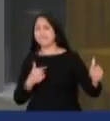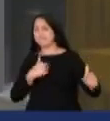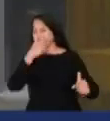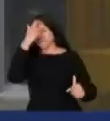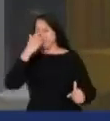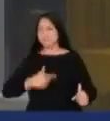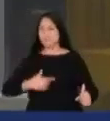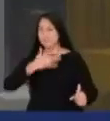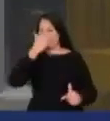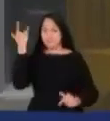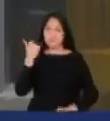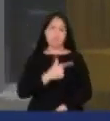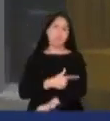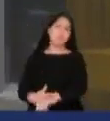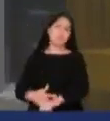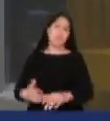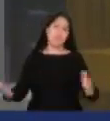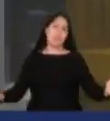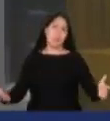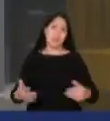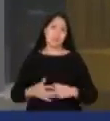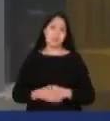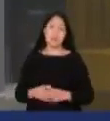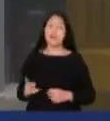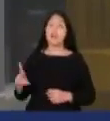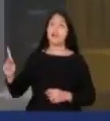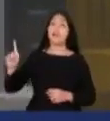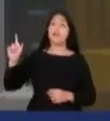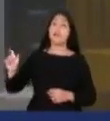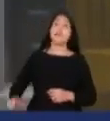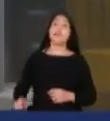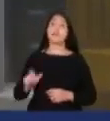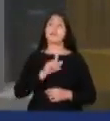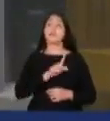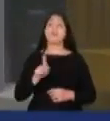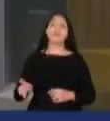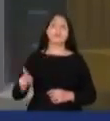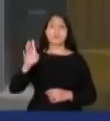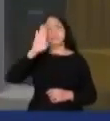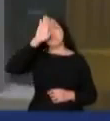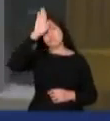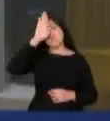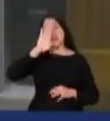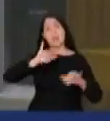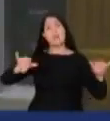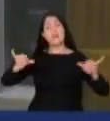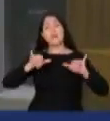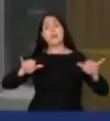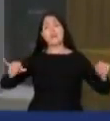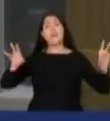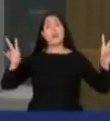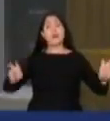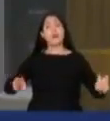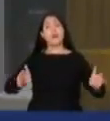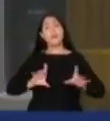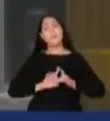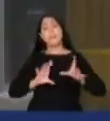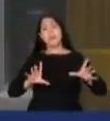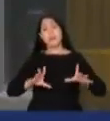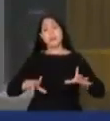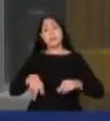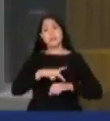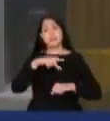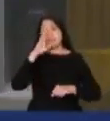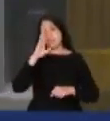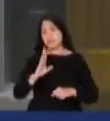bastante educada. Esse é o presidente Jair Bolsonaro falando de um manifesto em defesa da democracia. Presidente,